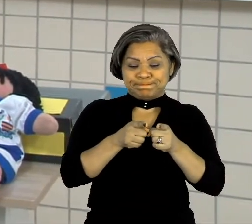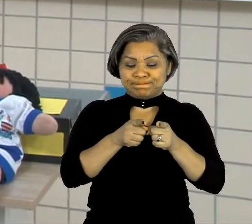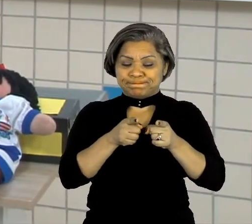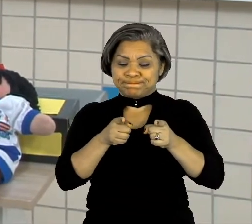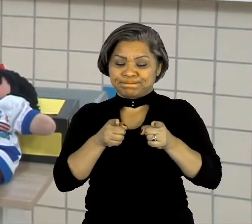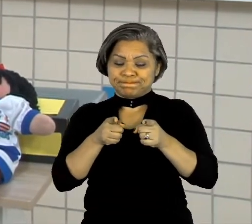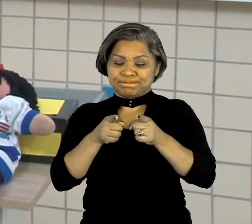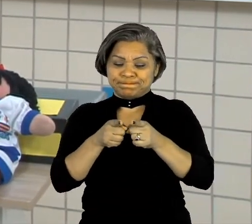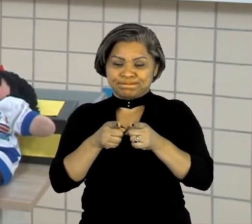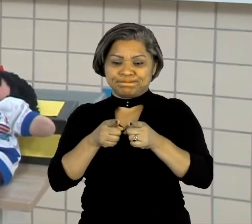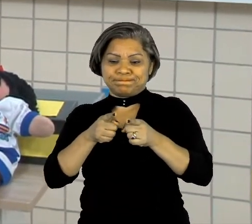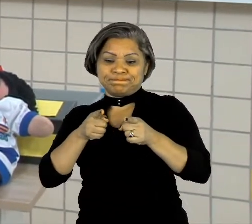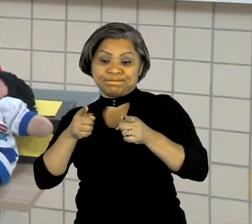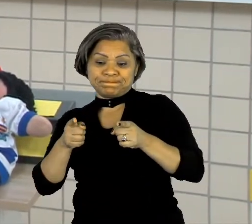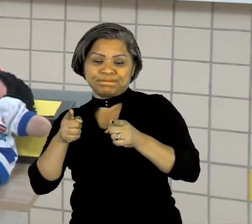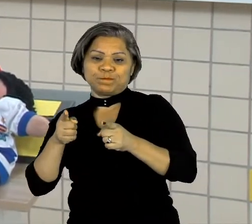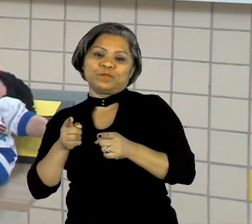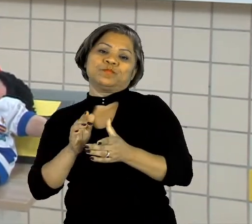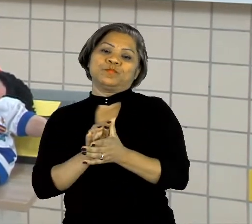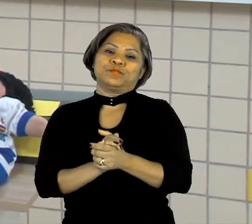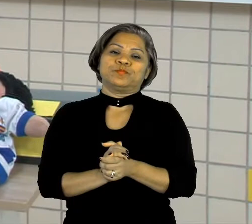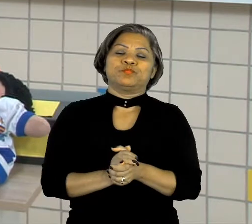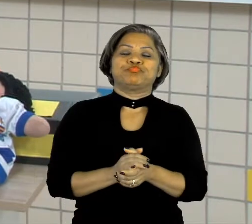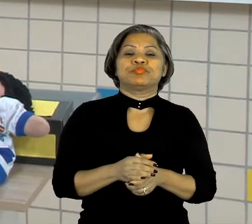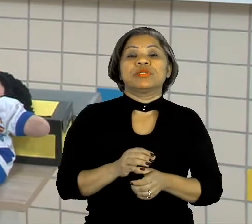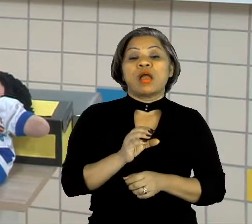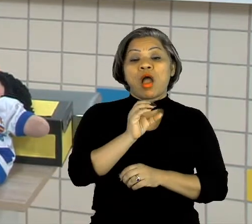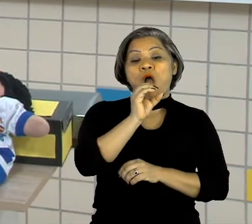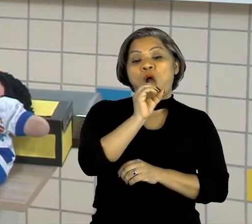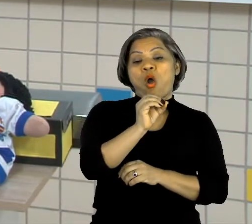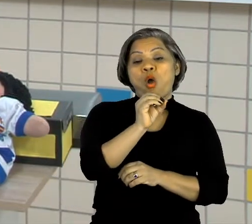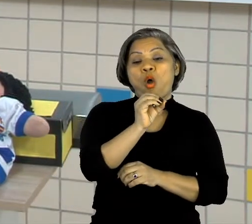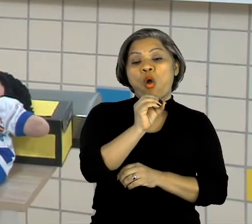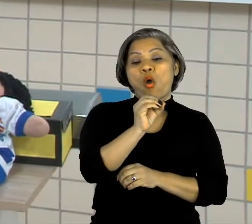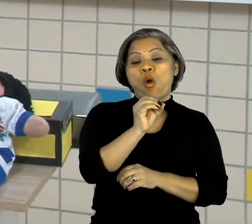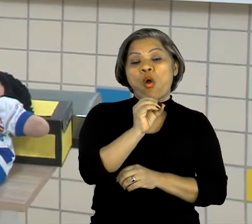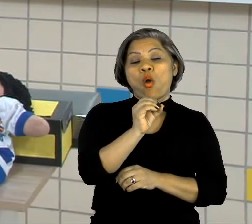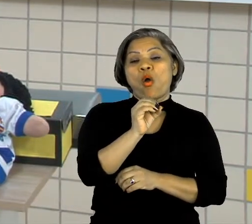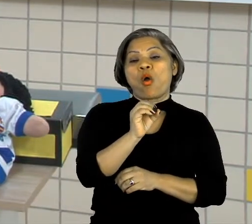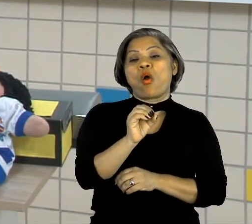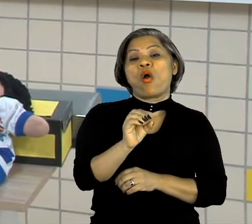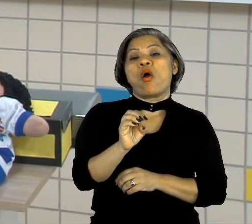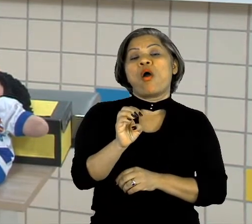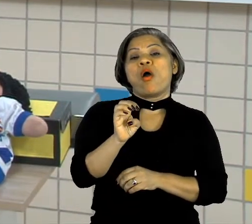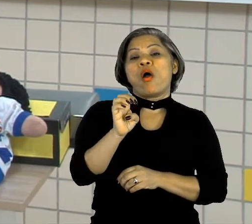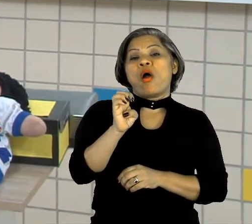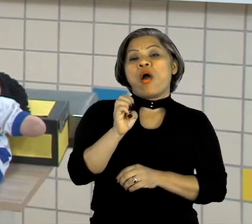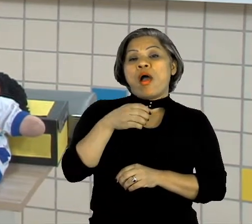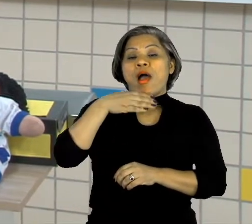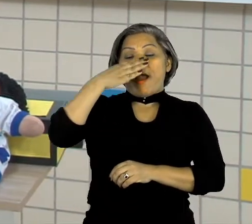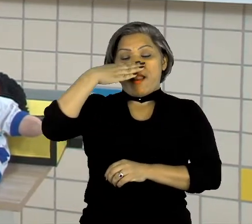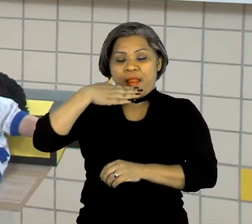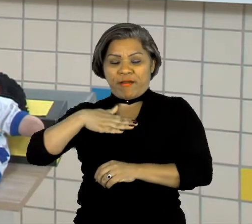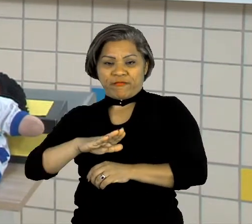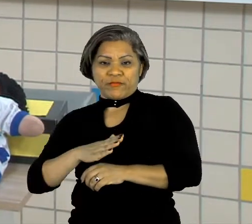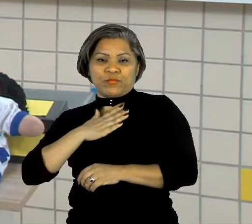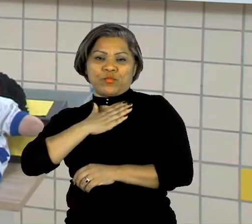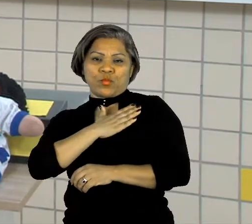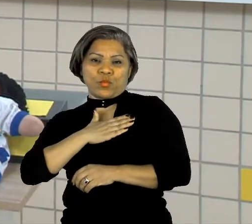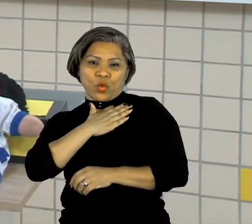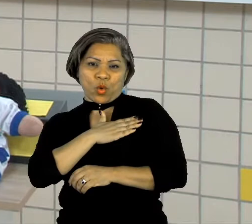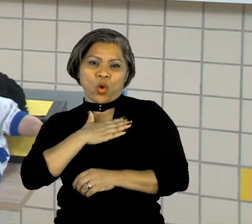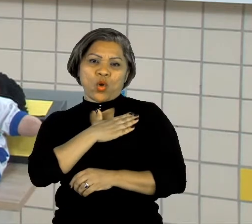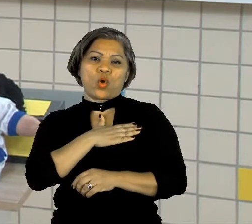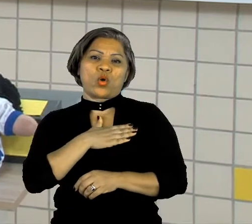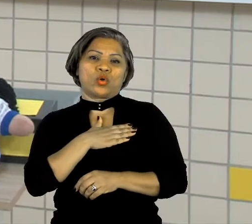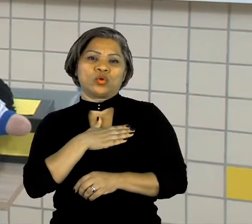eu pronuncio, por exemplo, o elefante gosta de amendoim, eu tenho que lembrar que cada palavra dessa